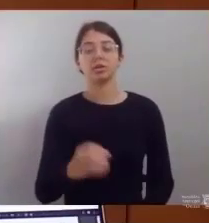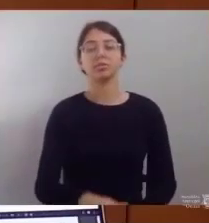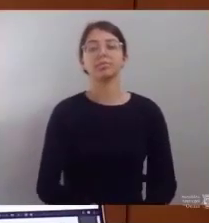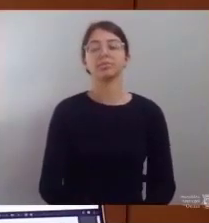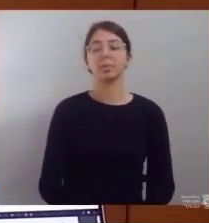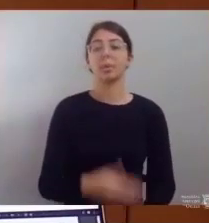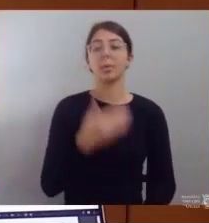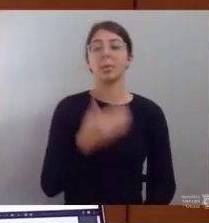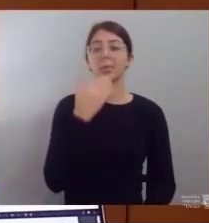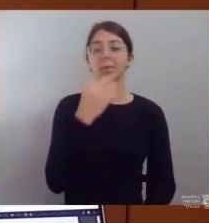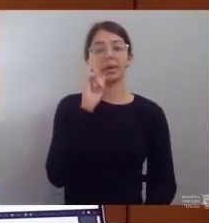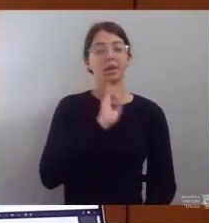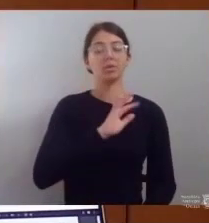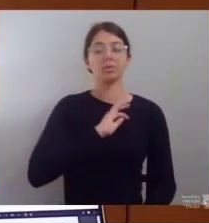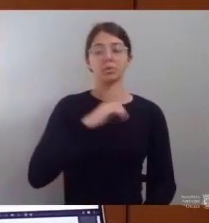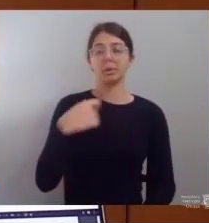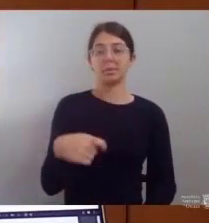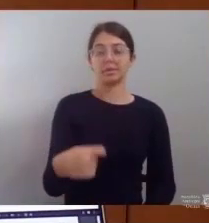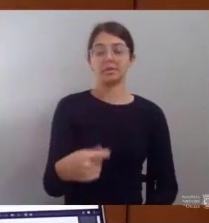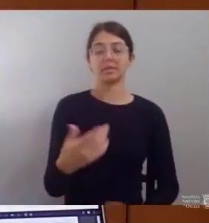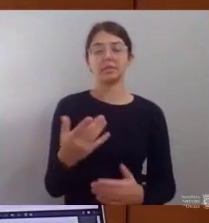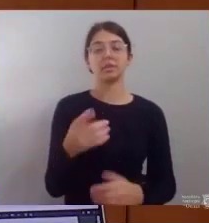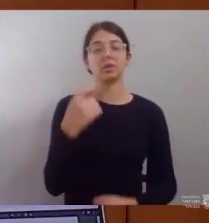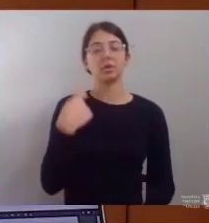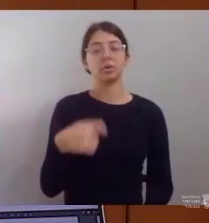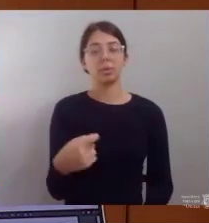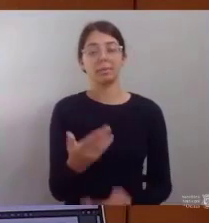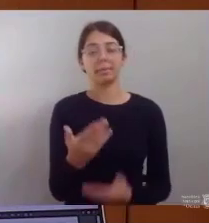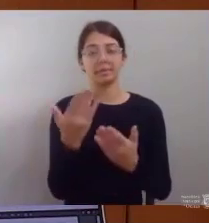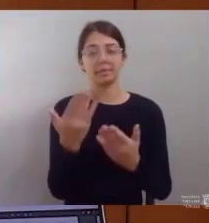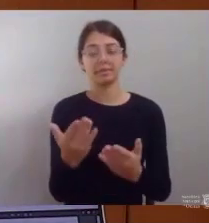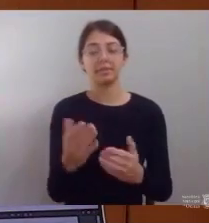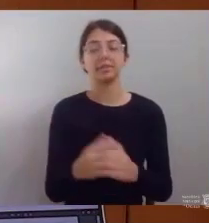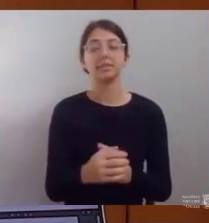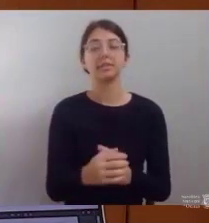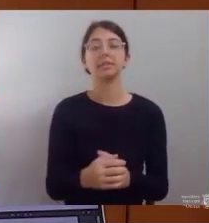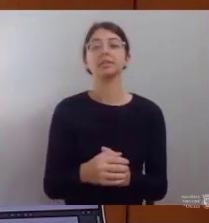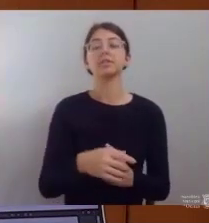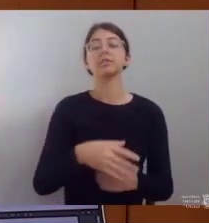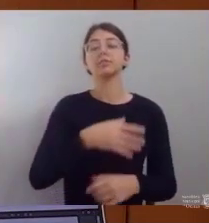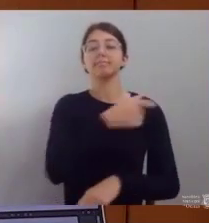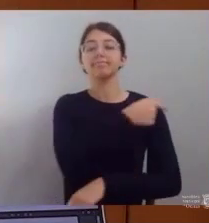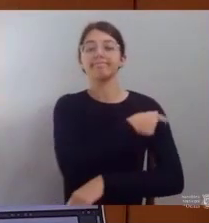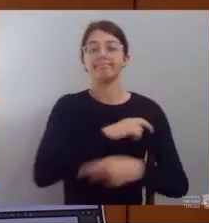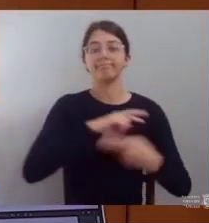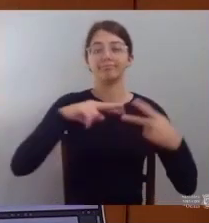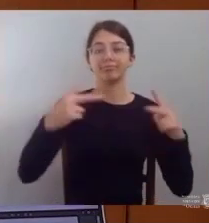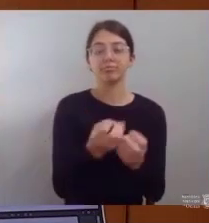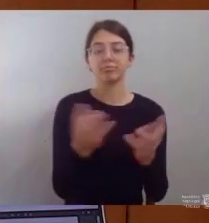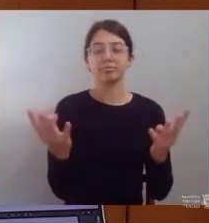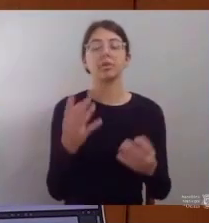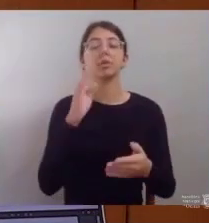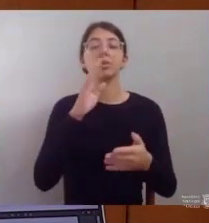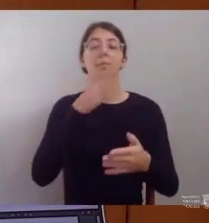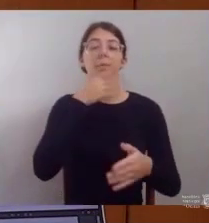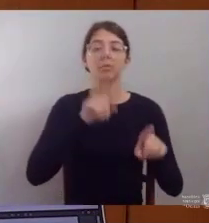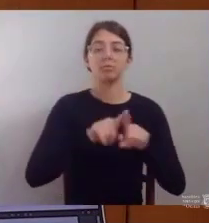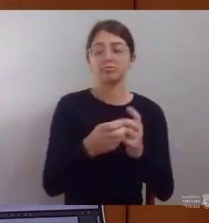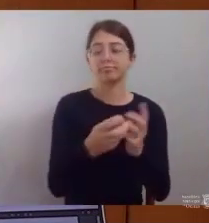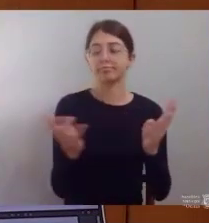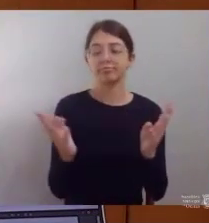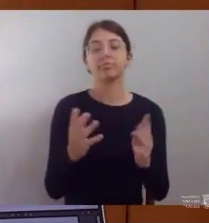Senhora Presidente, Senhor Presidente, senhoras e senhores vereadores, senhoras e senhores deputados, funcionários, público